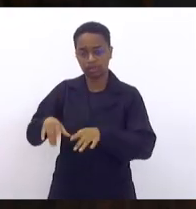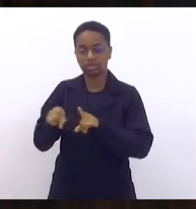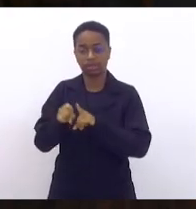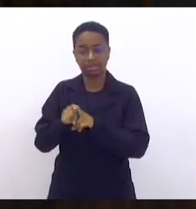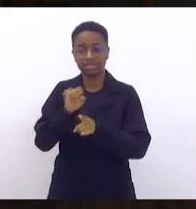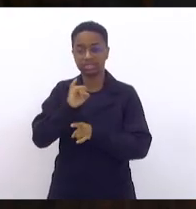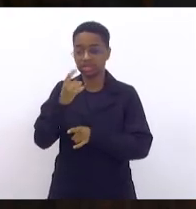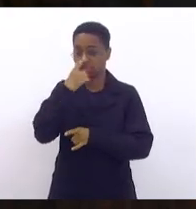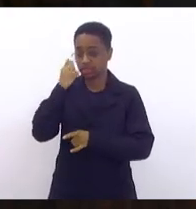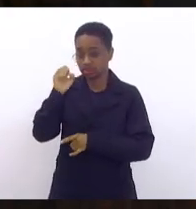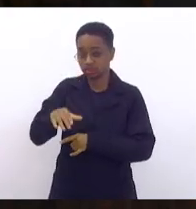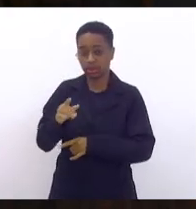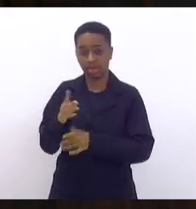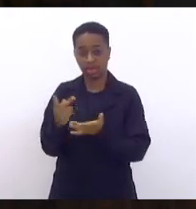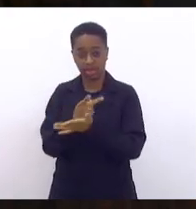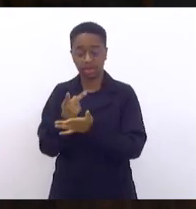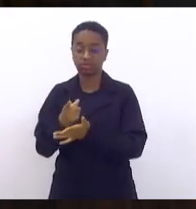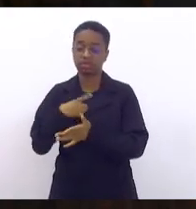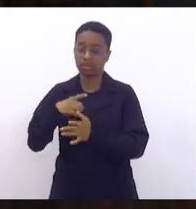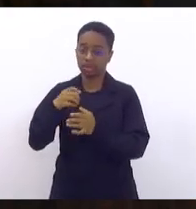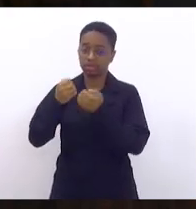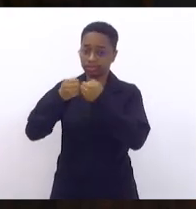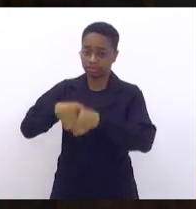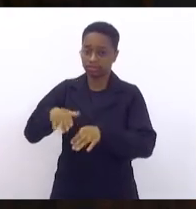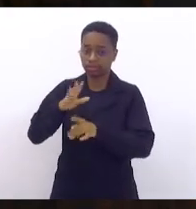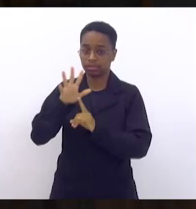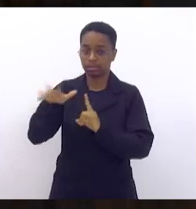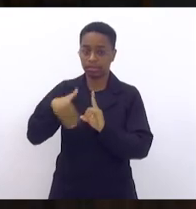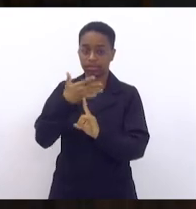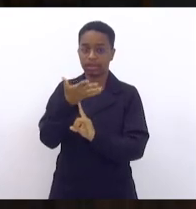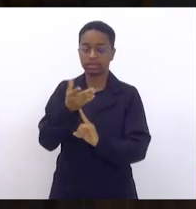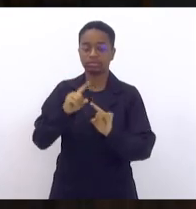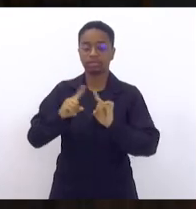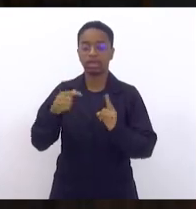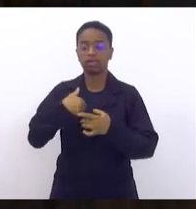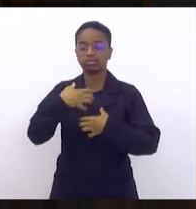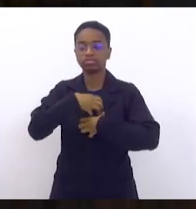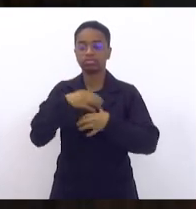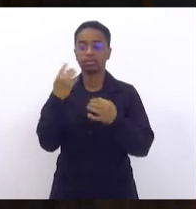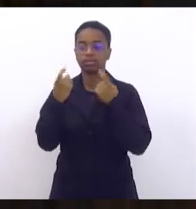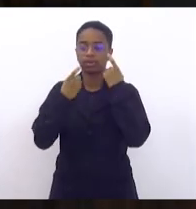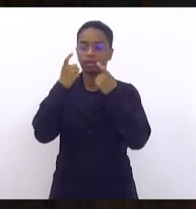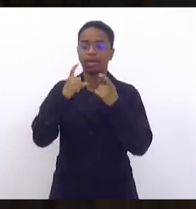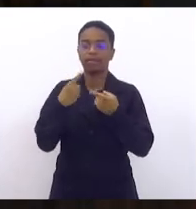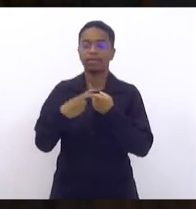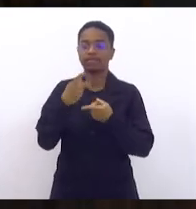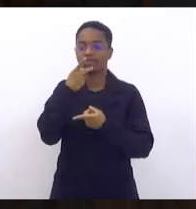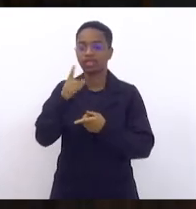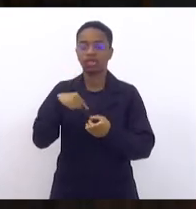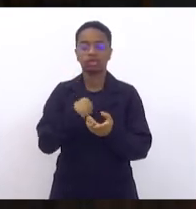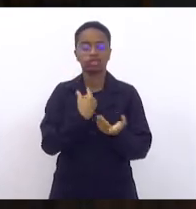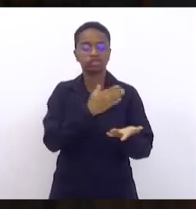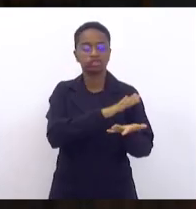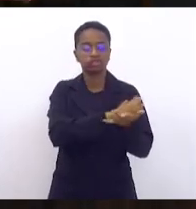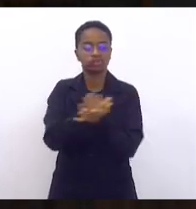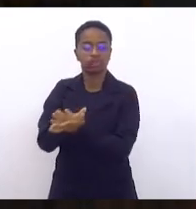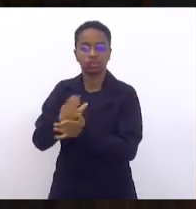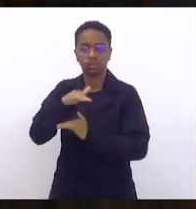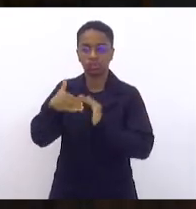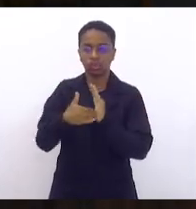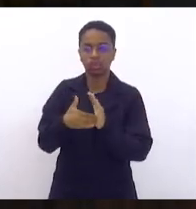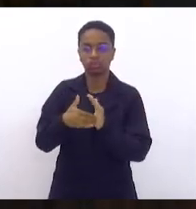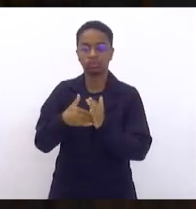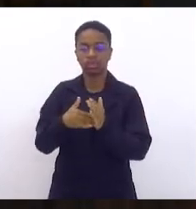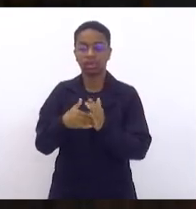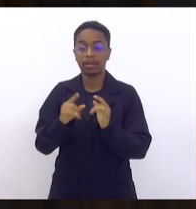plástico causa os seus impactos no meio ambiente Mas eu sempre fico muito preocupado quando se diz vamos acabar com plástico destruir tudo a ponta